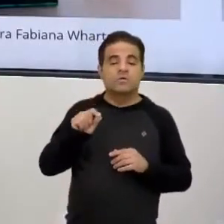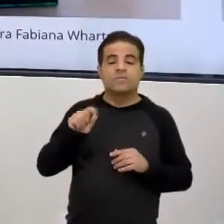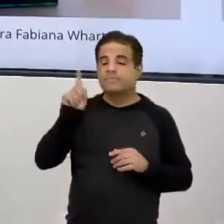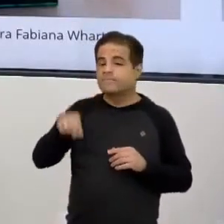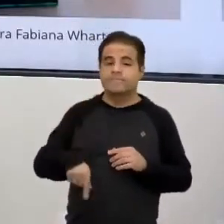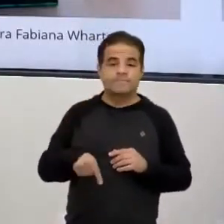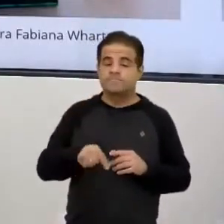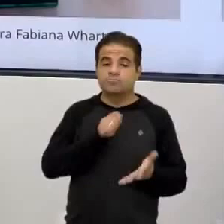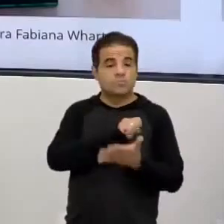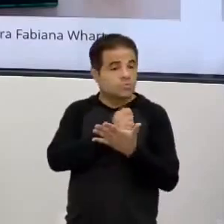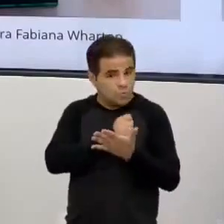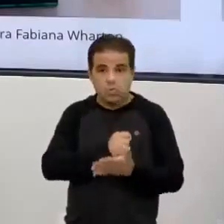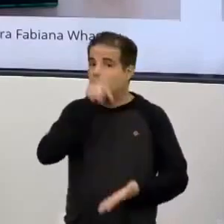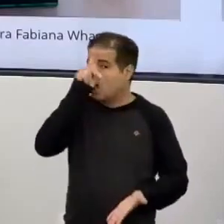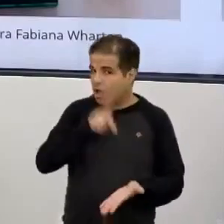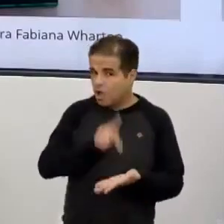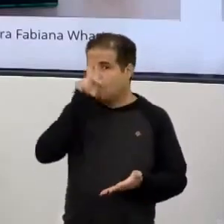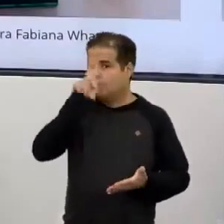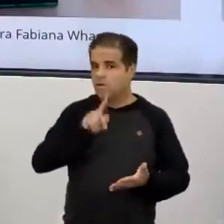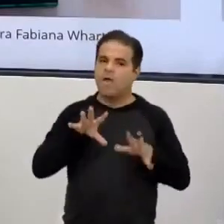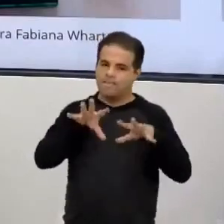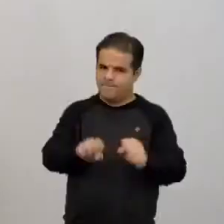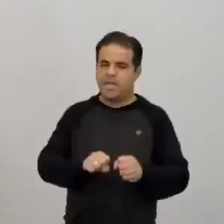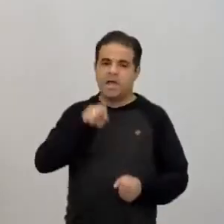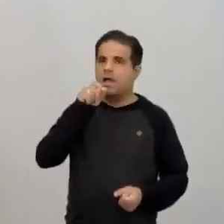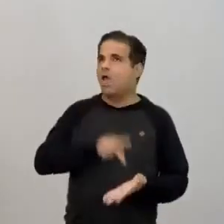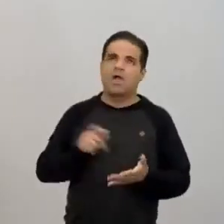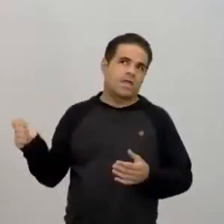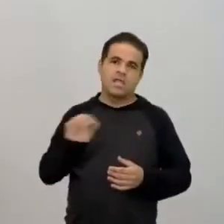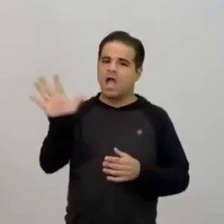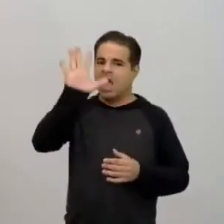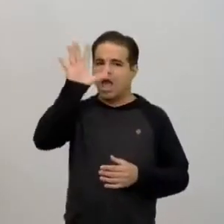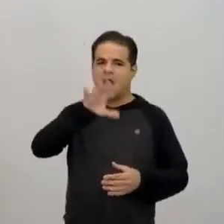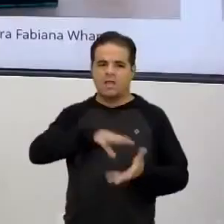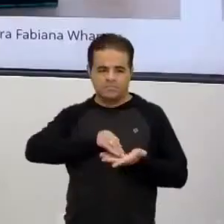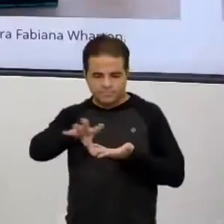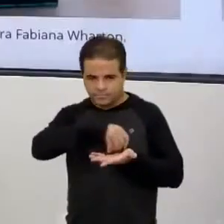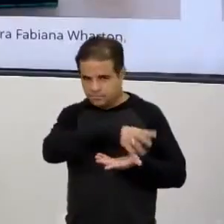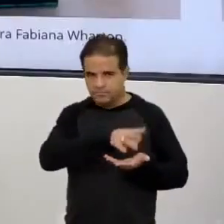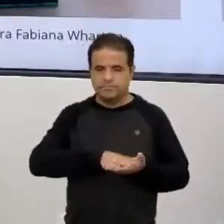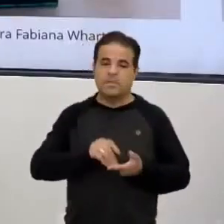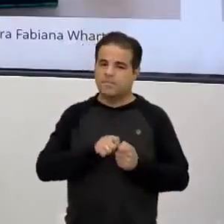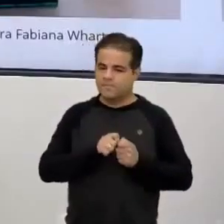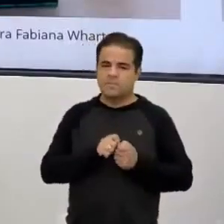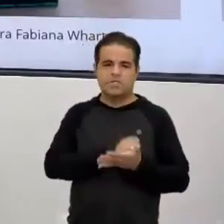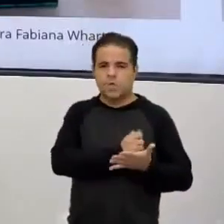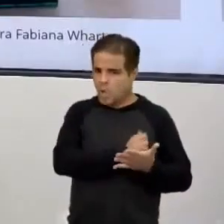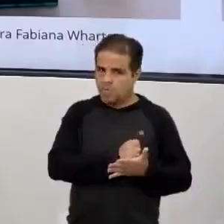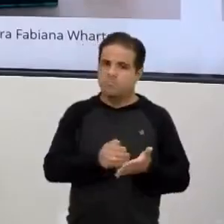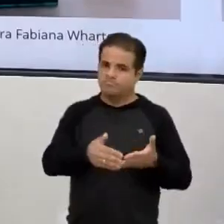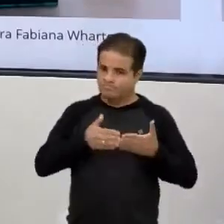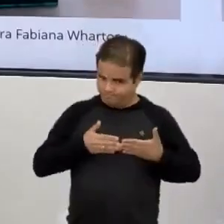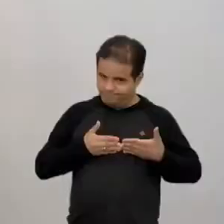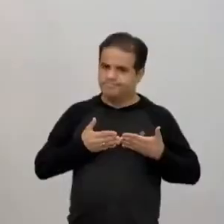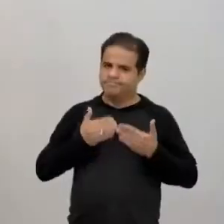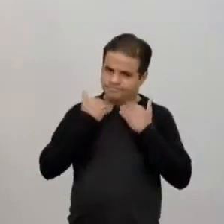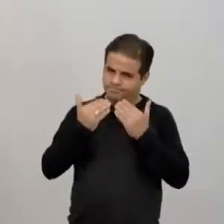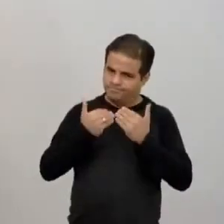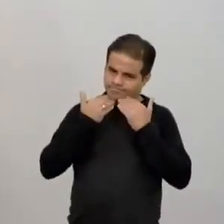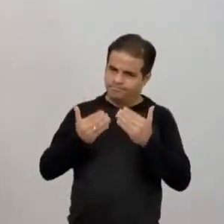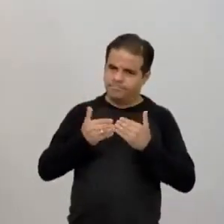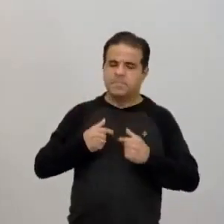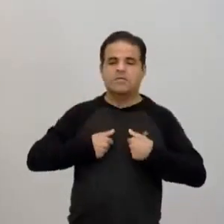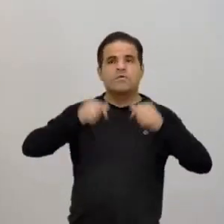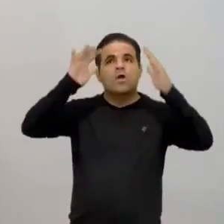era o controle original, né? Não vai me pegar um controle caríssimo, desmontar ele pra fazer esse robô, né? Pelo amor. Eu fiquei imaginando agora